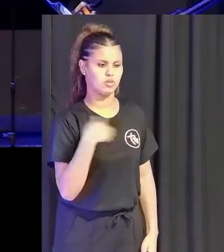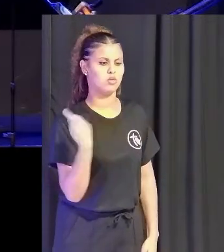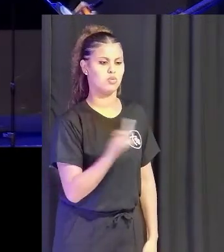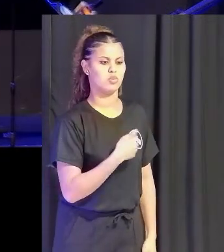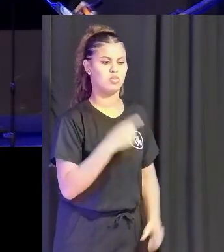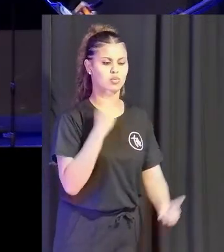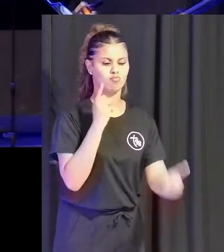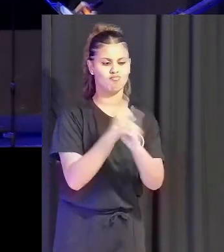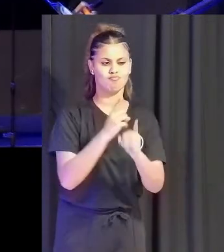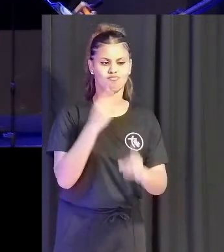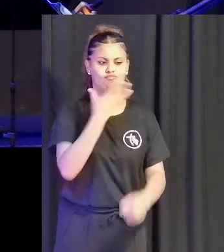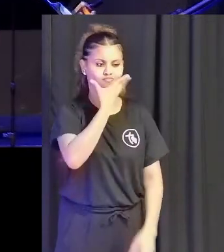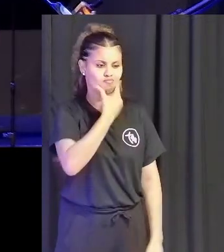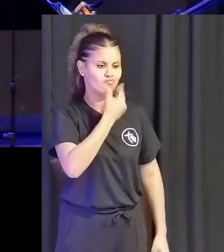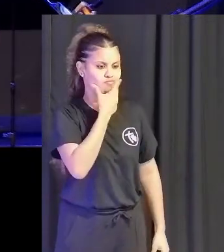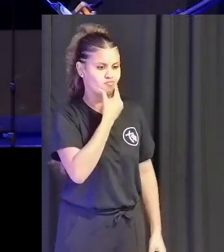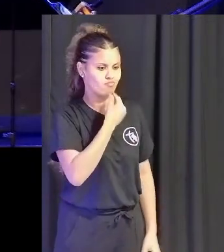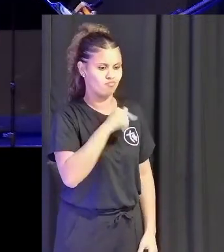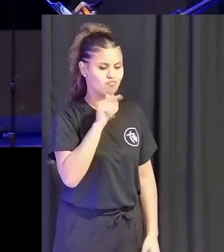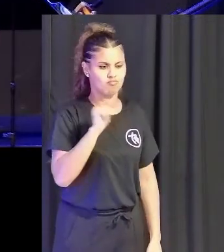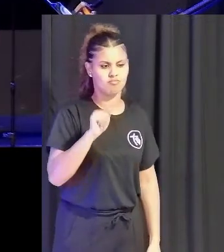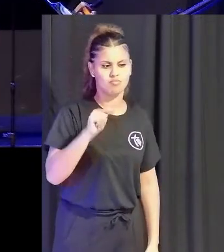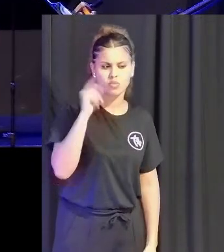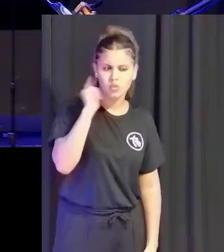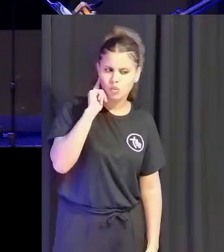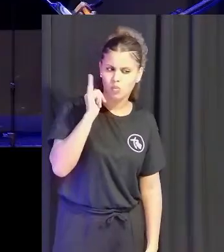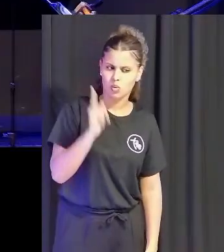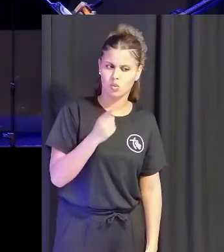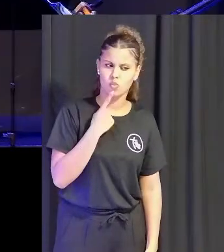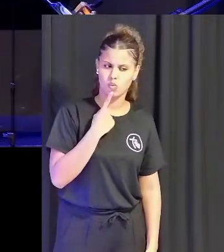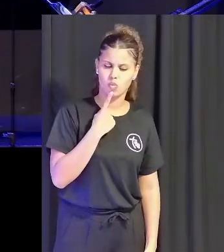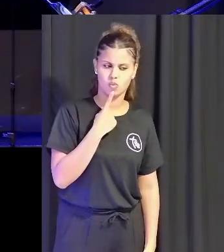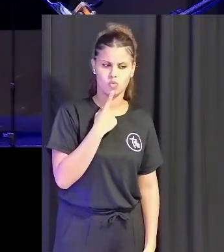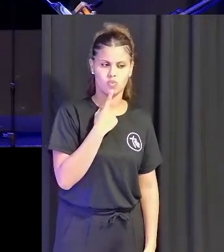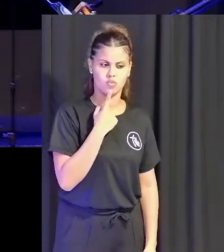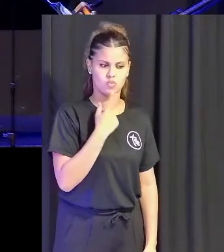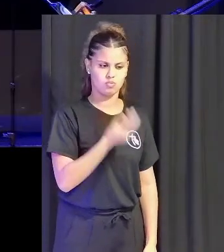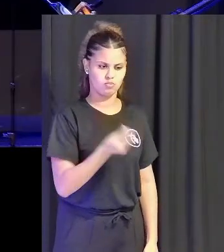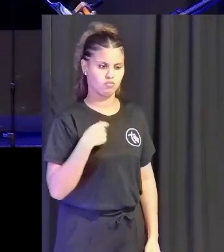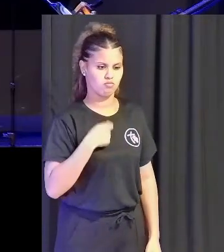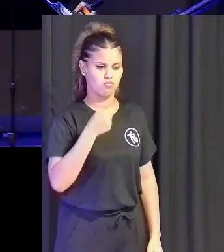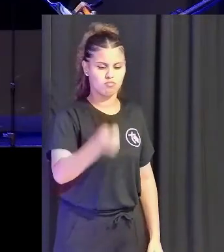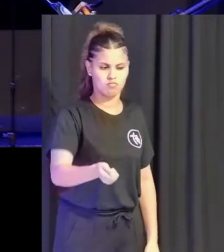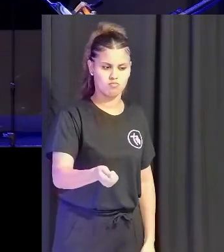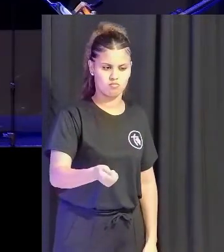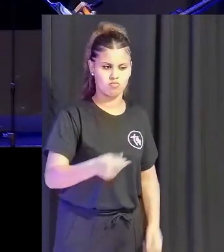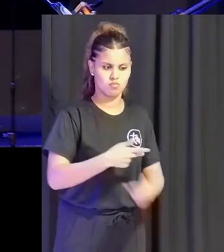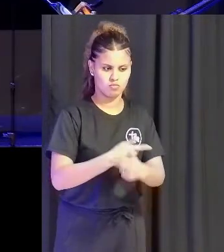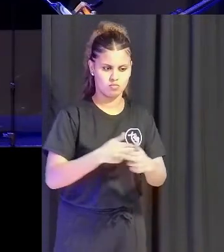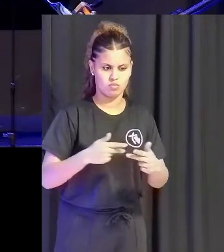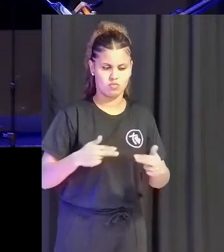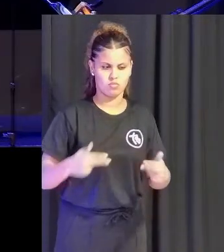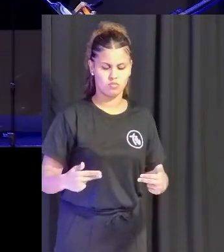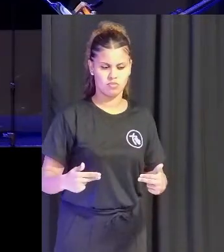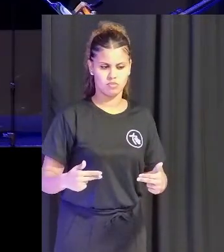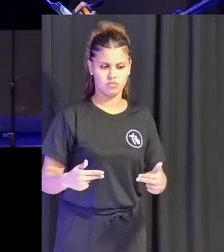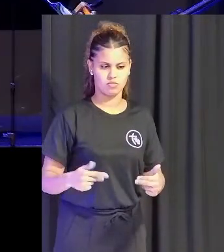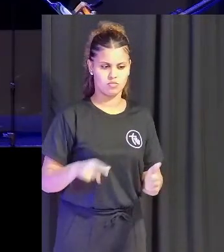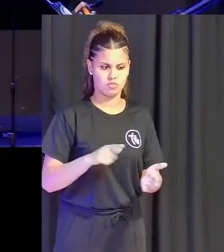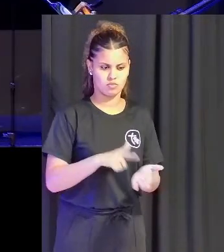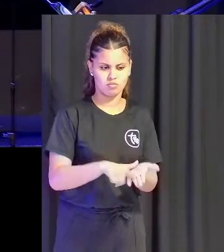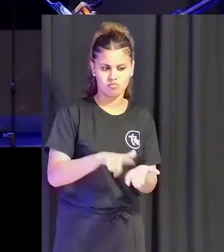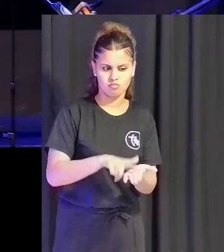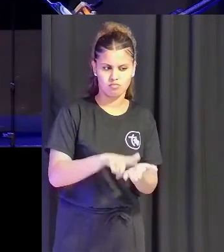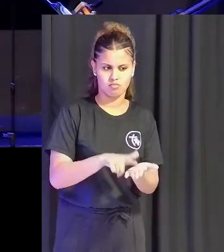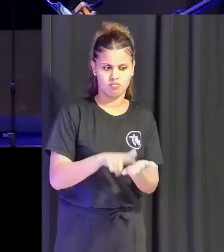ele. E ele falou que ele não ouvia. Daí a gente deu a ferramenta evangelística para ele e eu pensei,